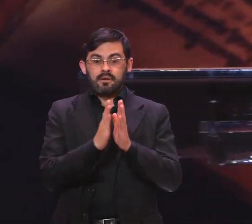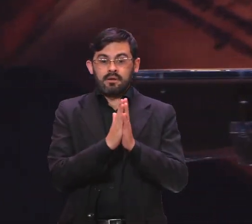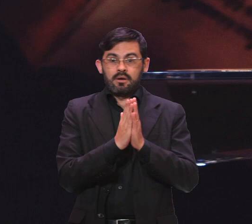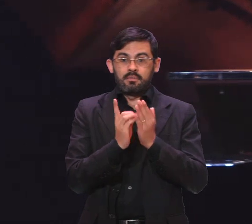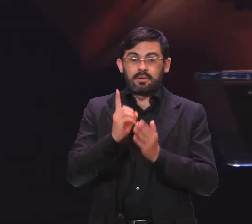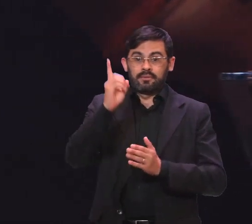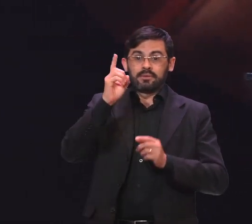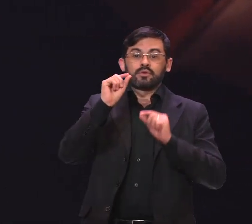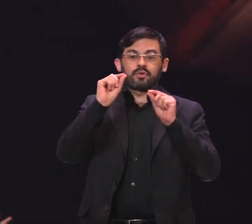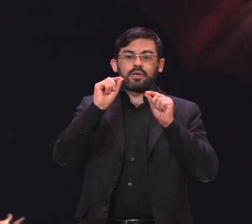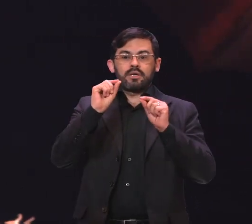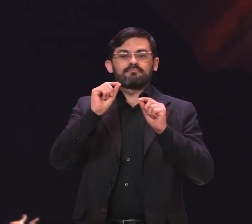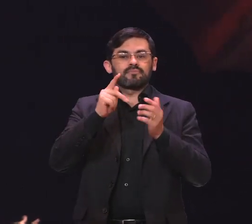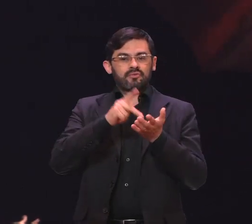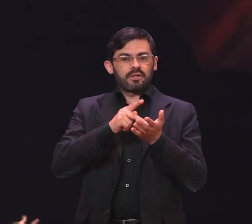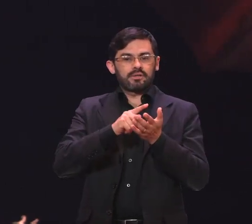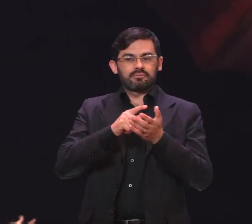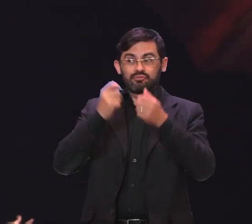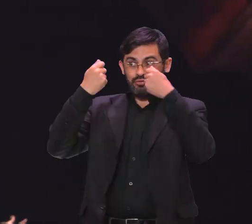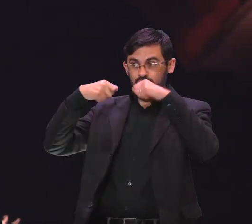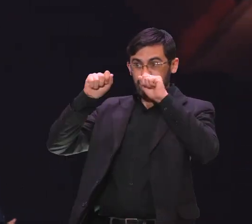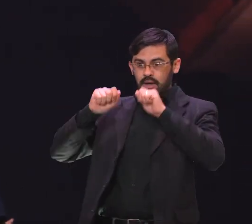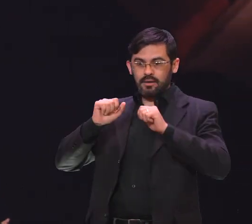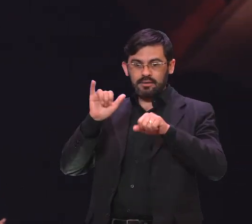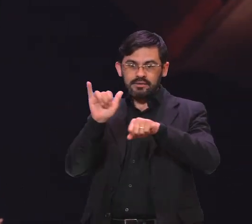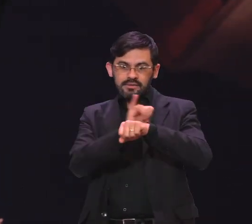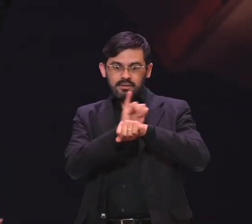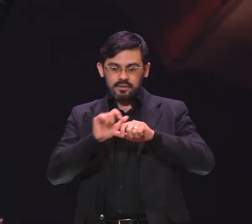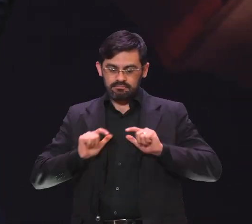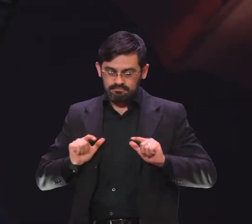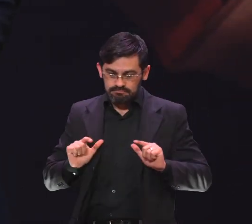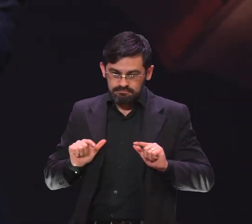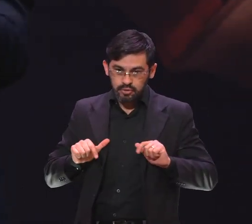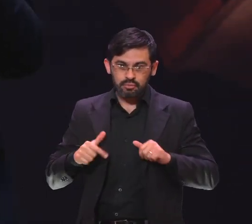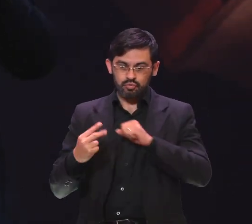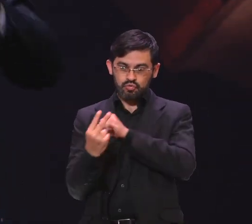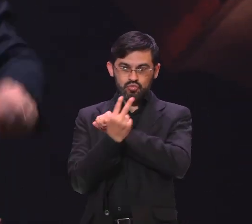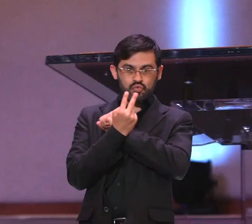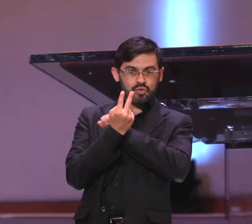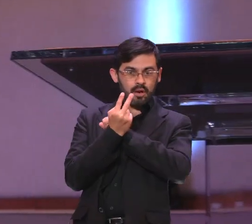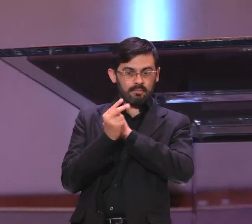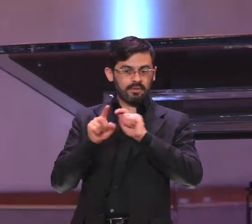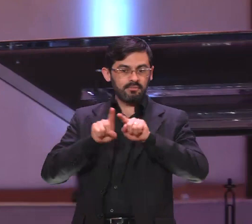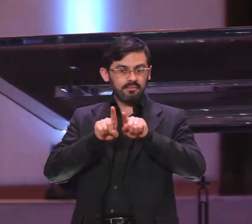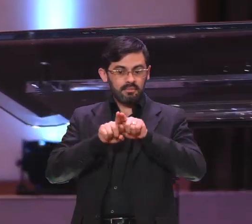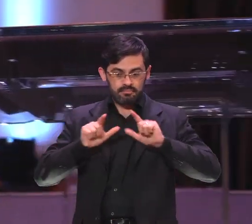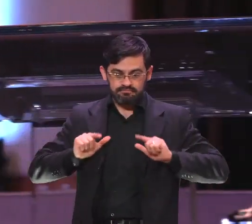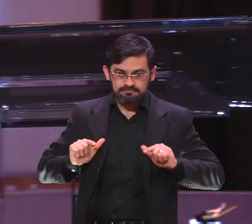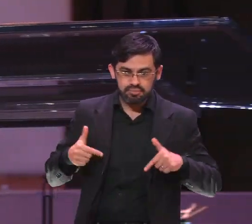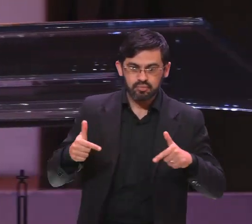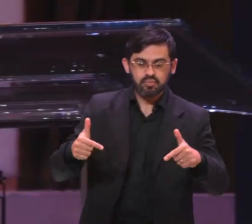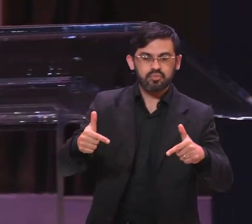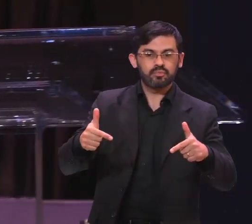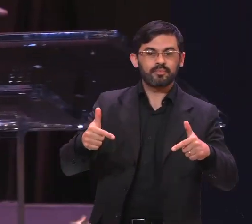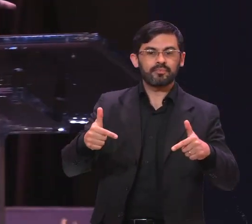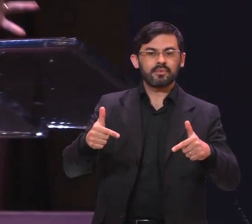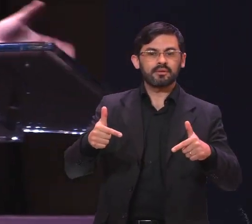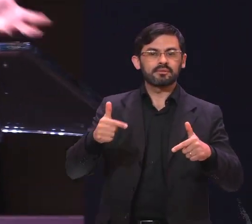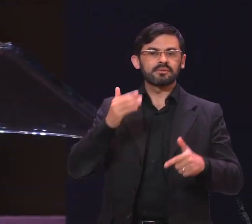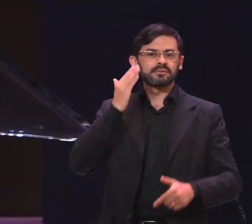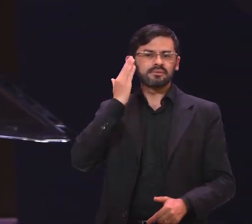de defesa e de ataque. Sabe o que me chama a atenção? A maioria